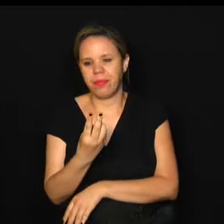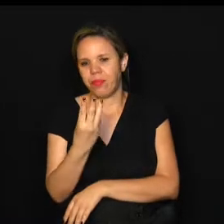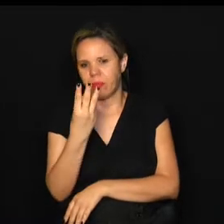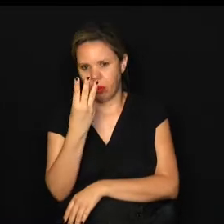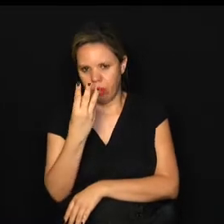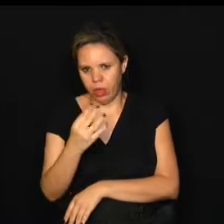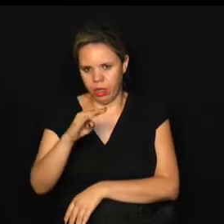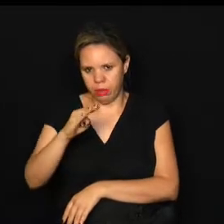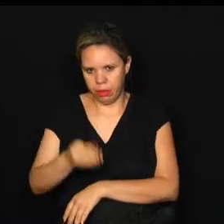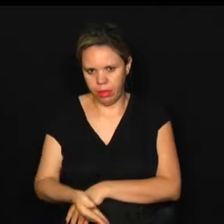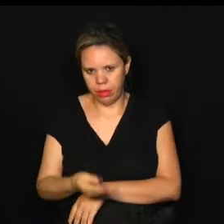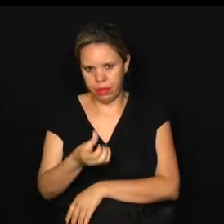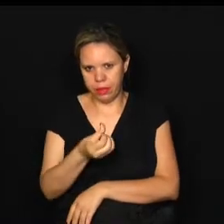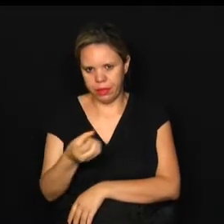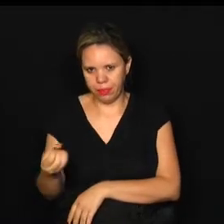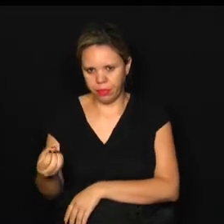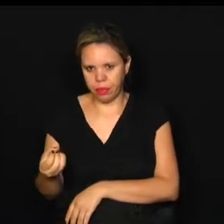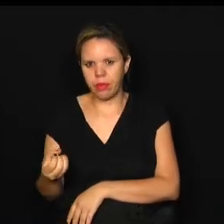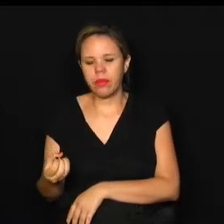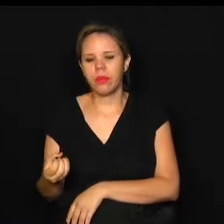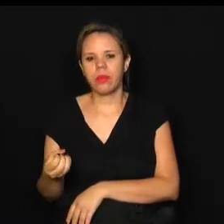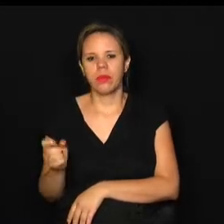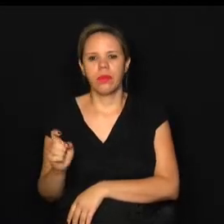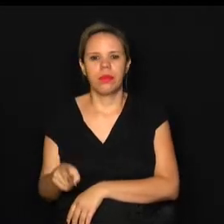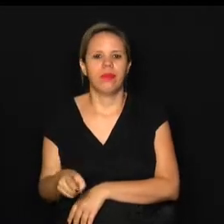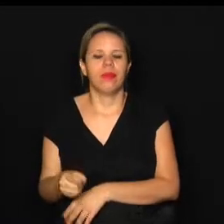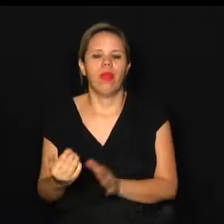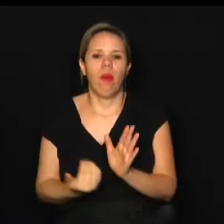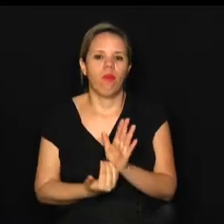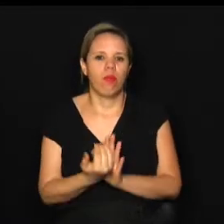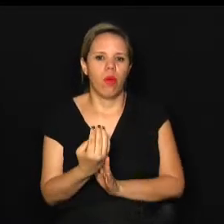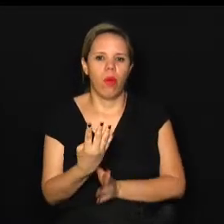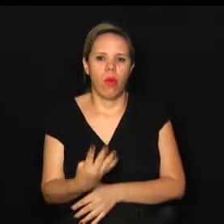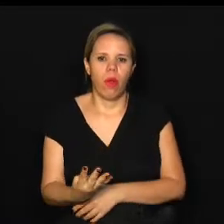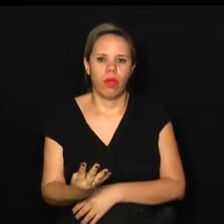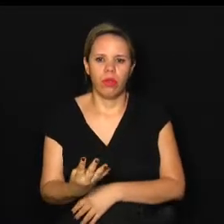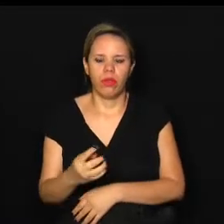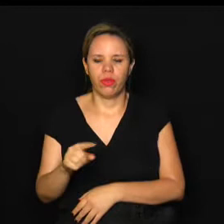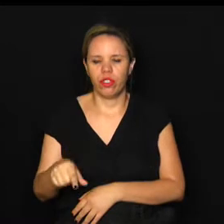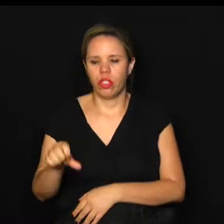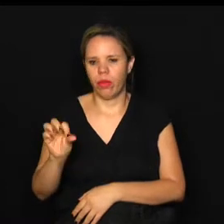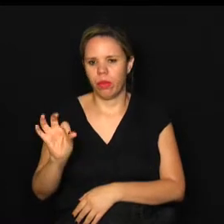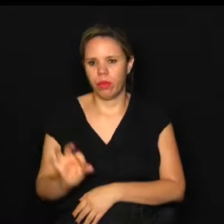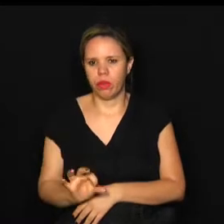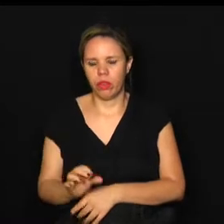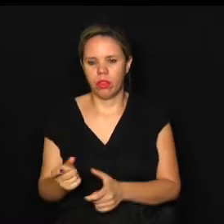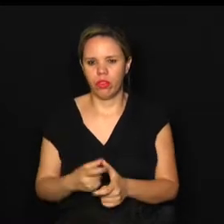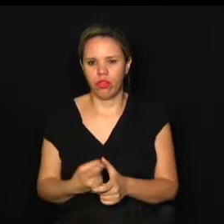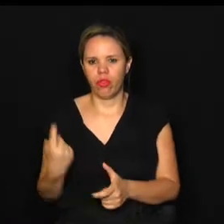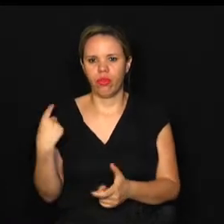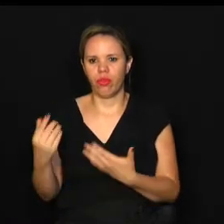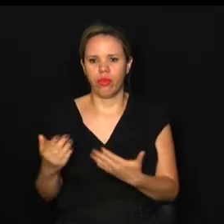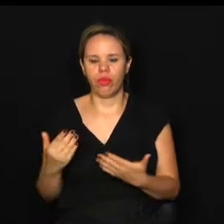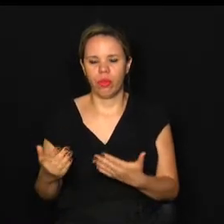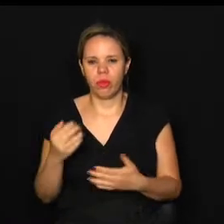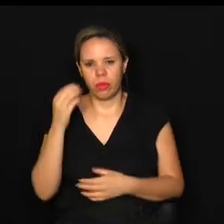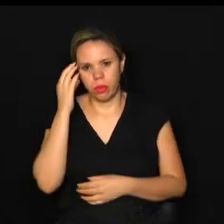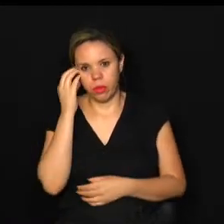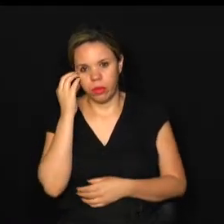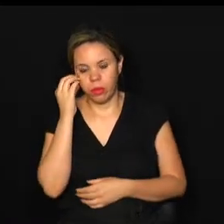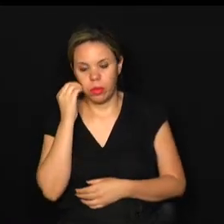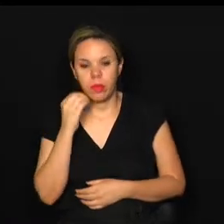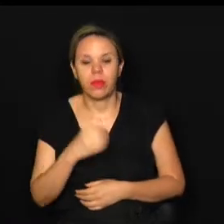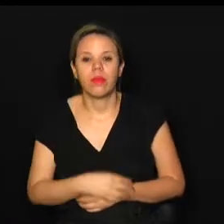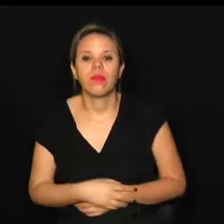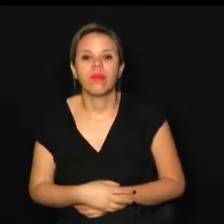3.216.700.000, um crescimento de 4,9% em relação às despesas correntes liquidadas em 2019, quando foram